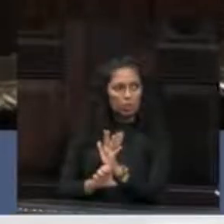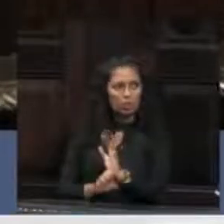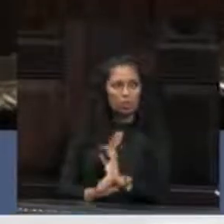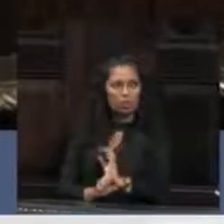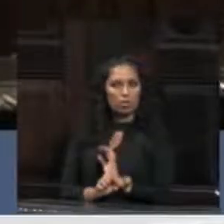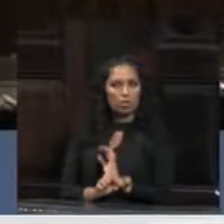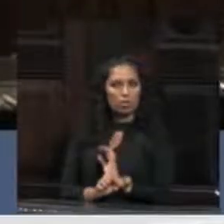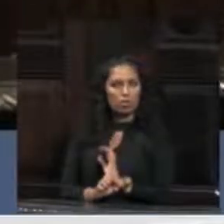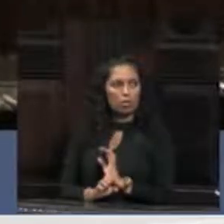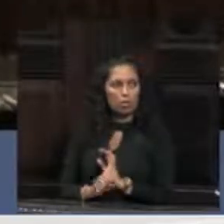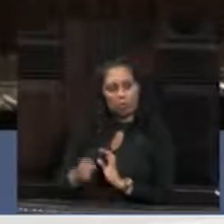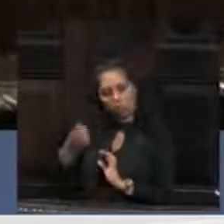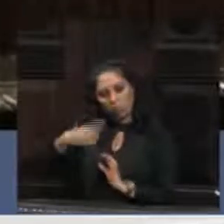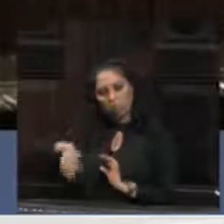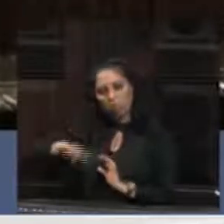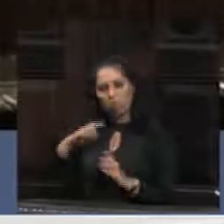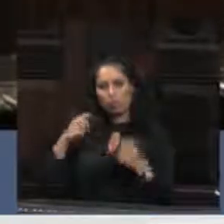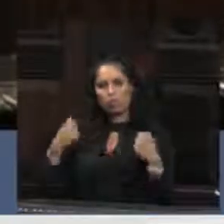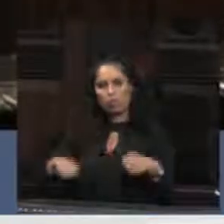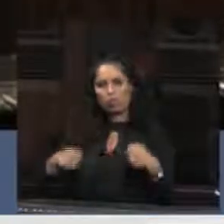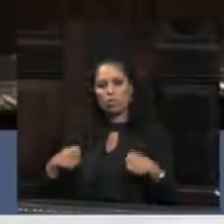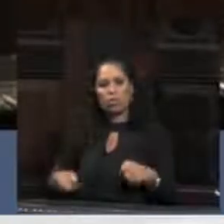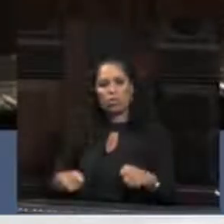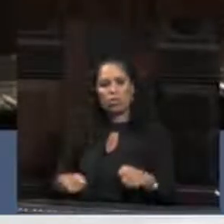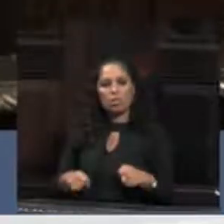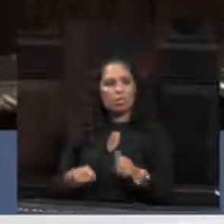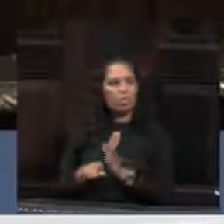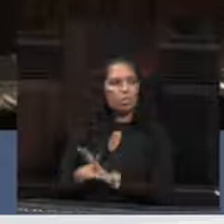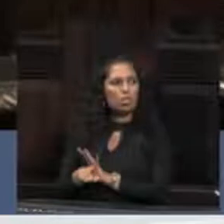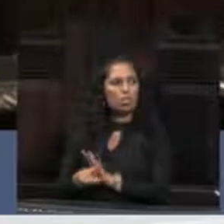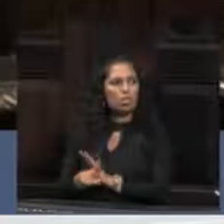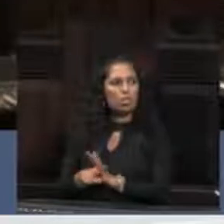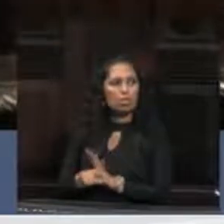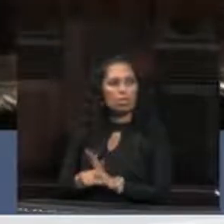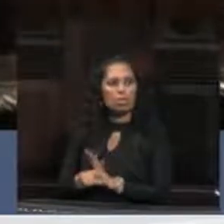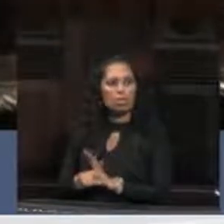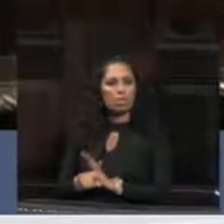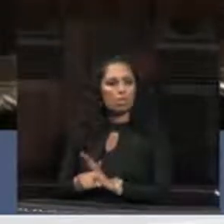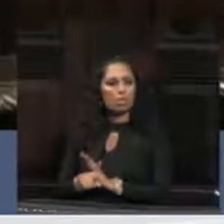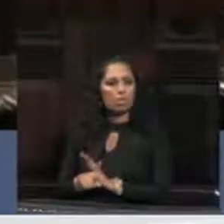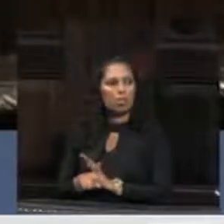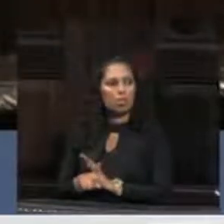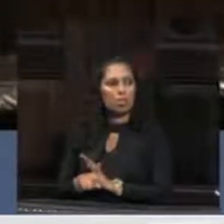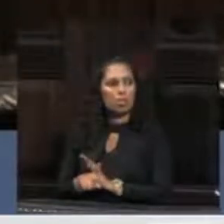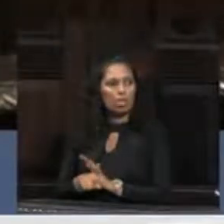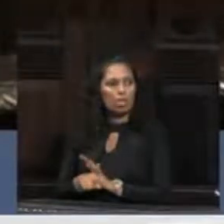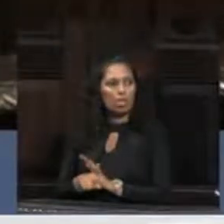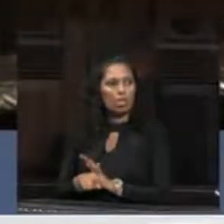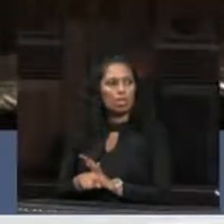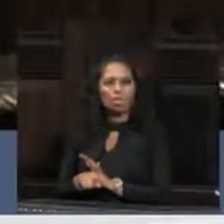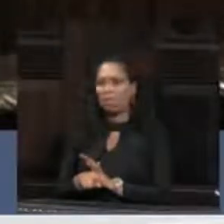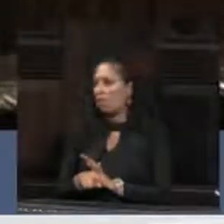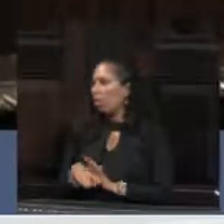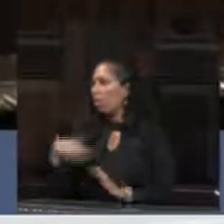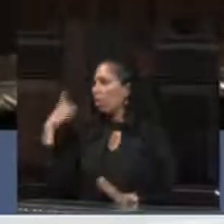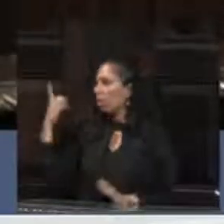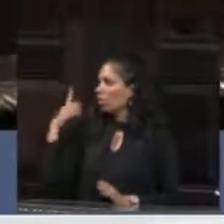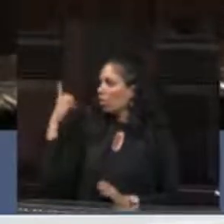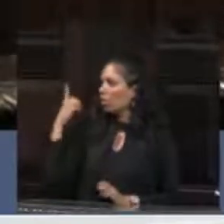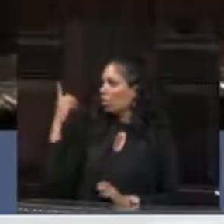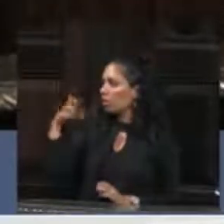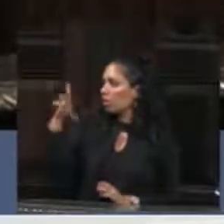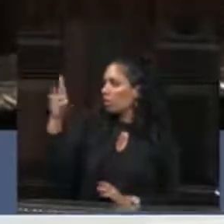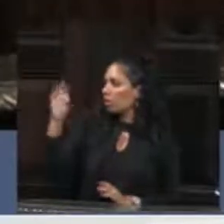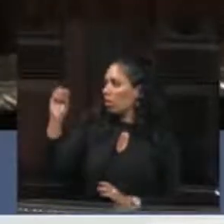ele. Nós precisamos, e aí a deputada Rosane Félix, cadê ela? Estava aqui, fez seu pronunciamento